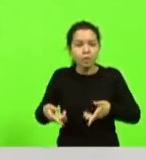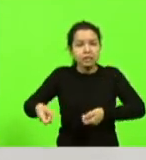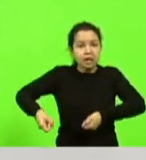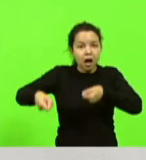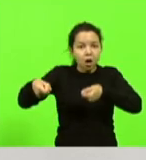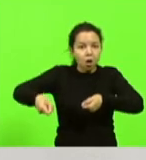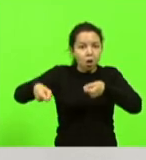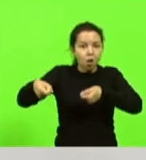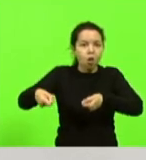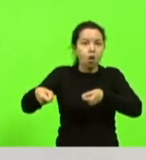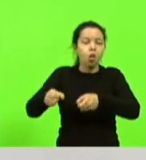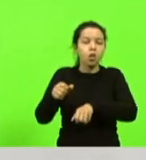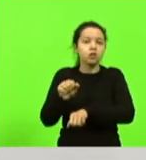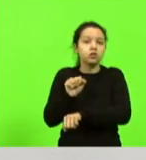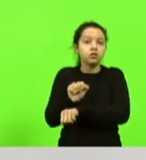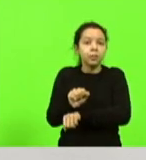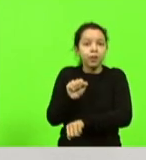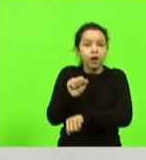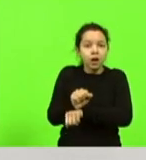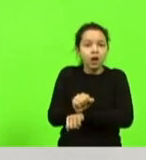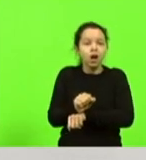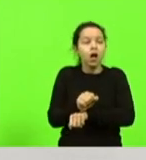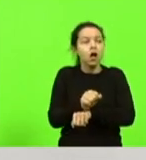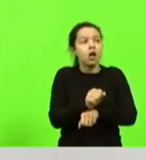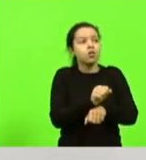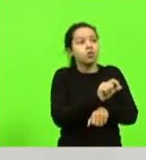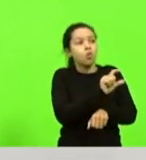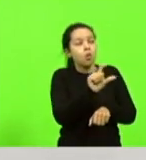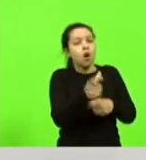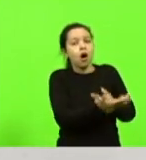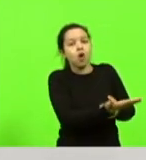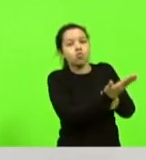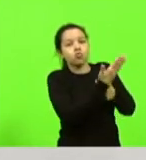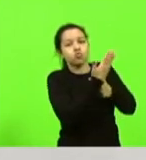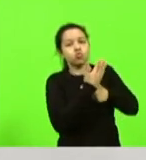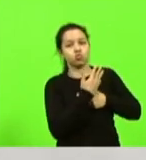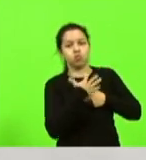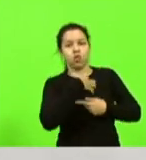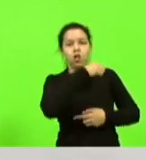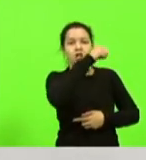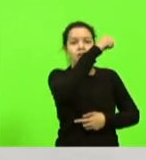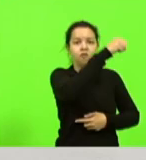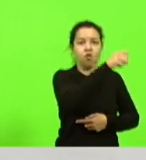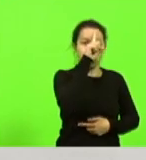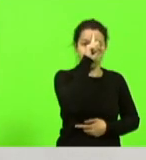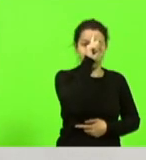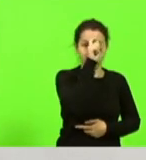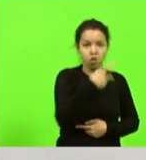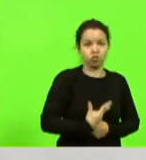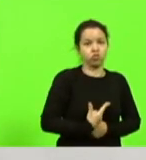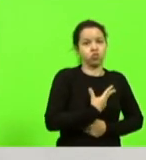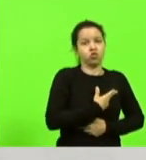para o hospital lá no sul do estado, lá também já 2 anos esperando a cirurgia. Quando foi fazer a cirurgia dele,